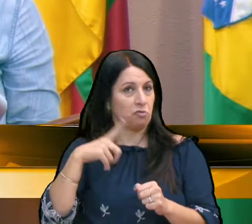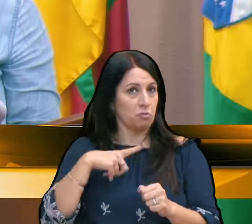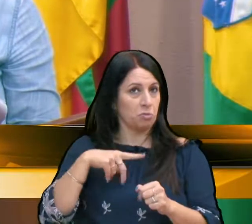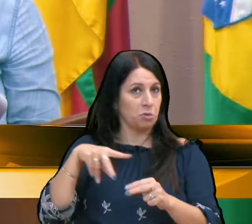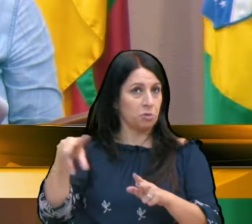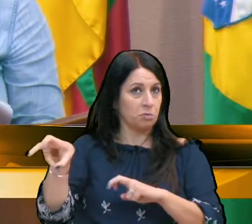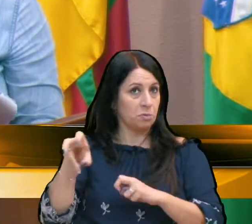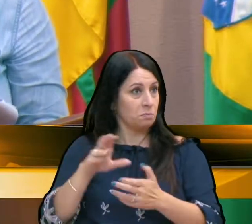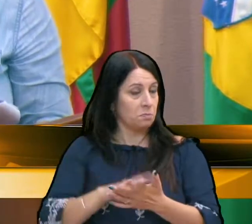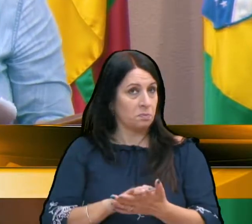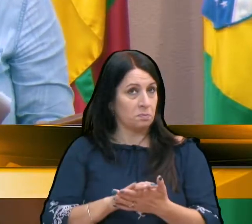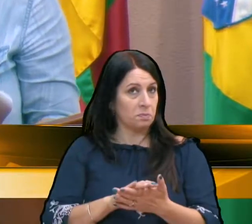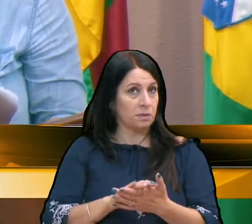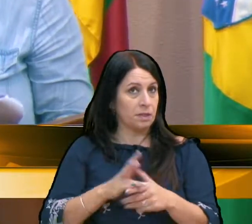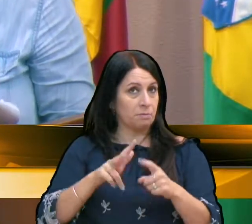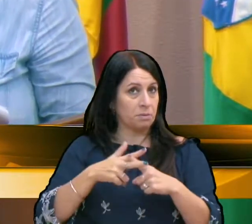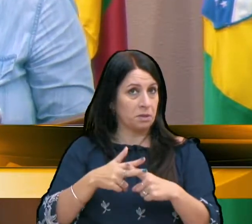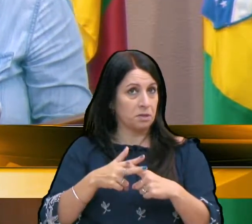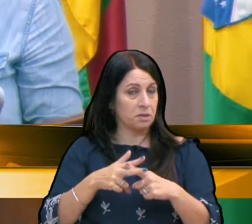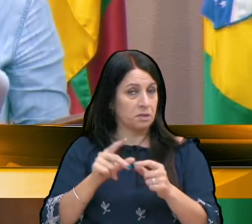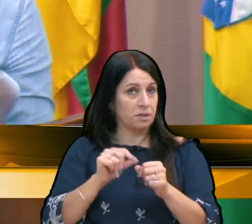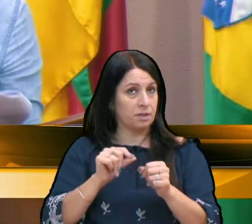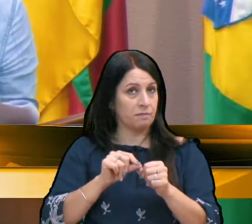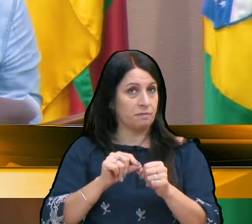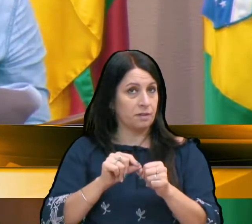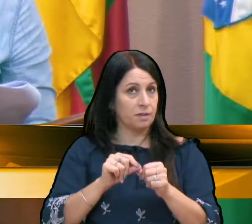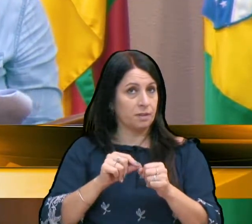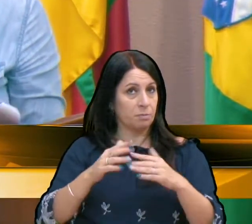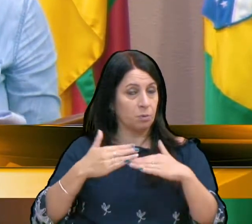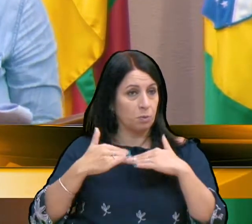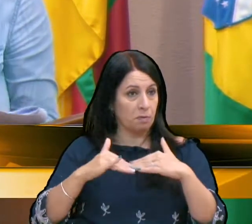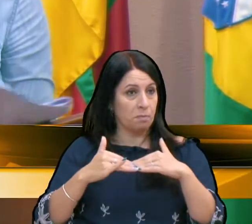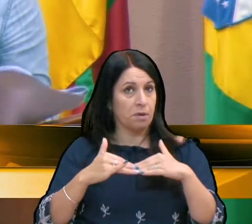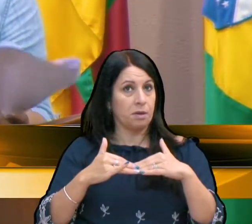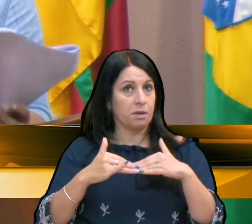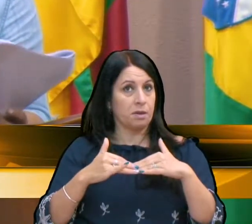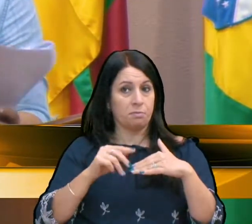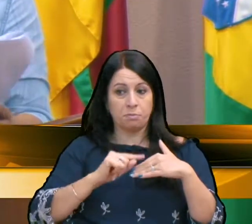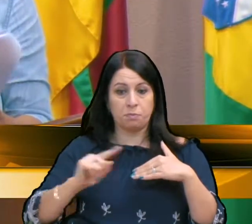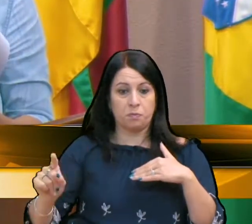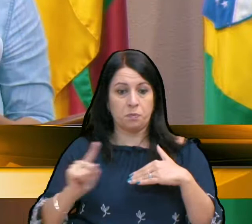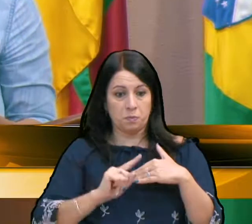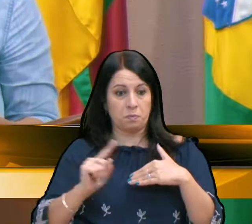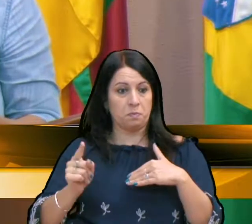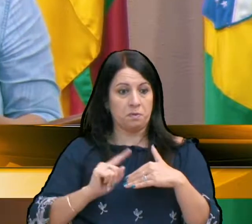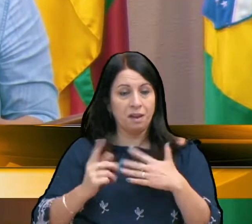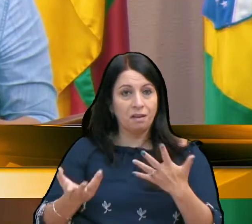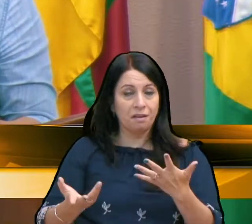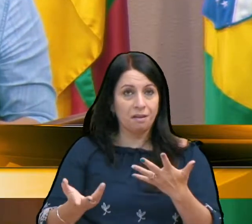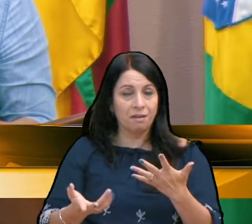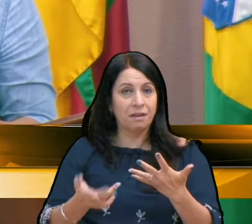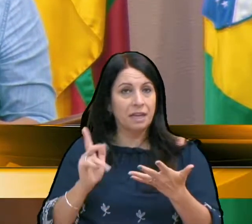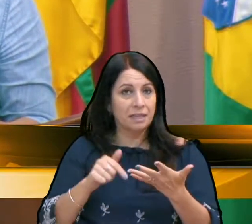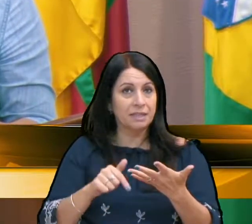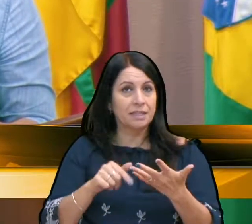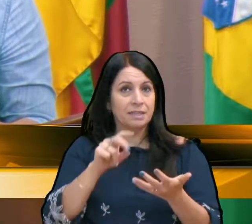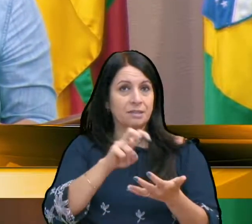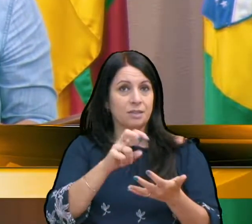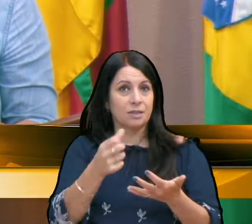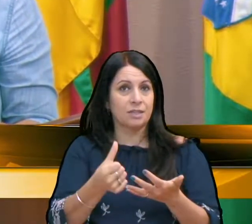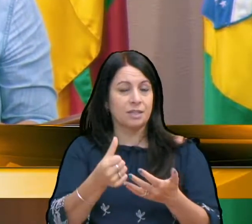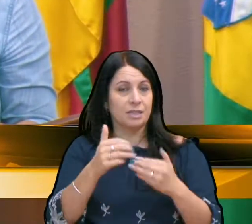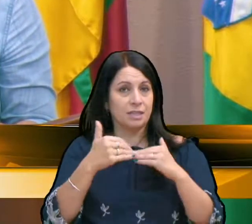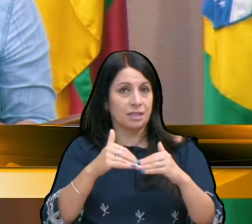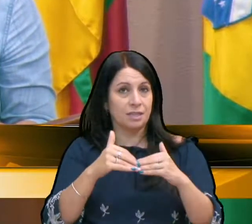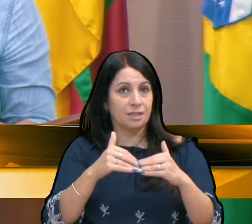esse interior. Acho que a manutenção tem que ser feita para os caminhões que tanto passam pelo interior, porque 56